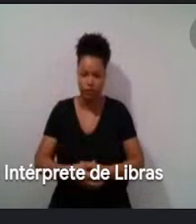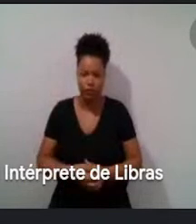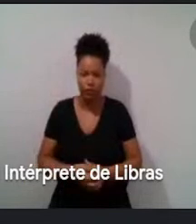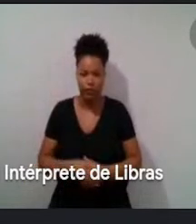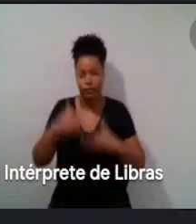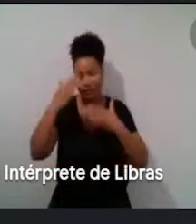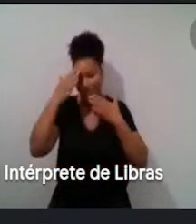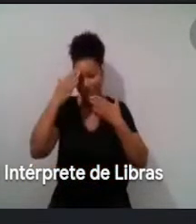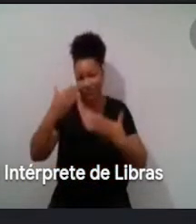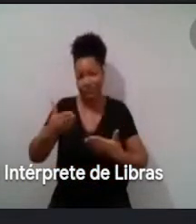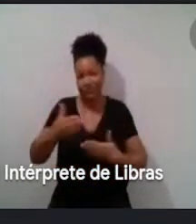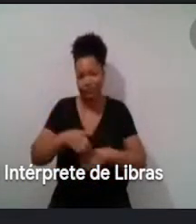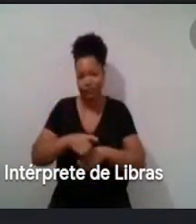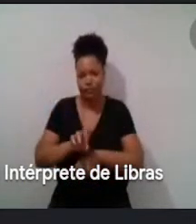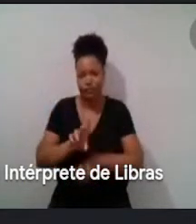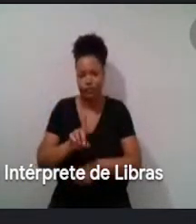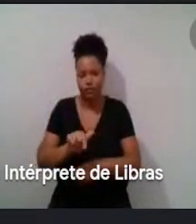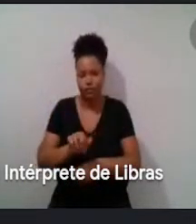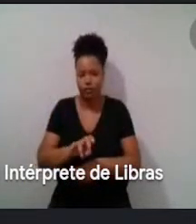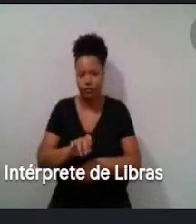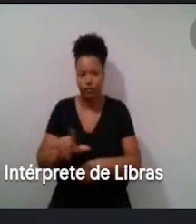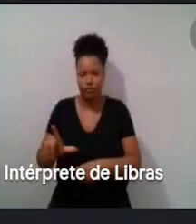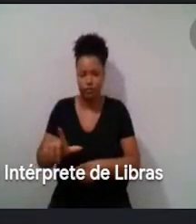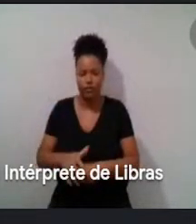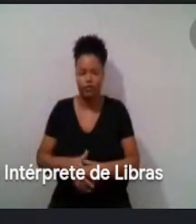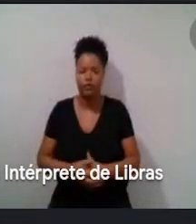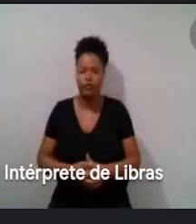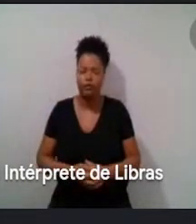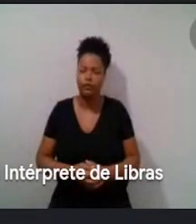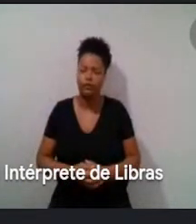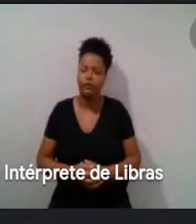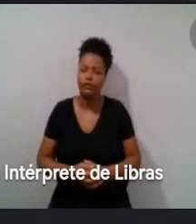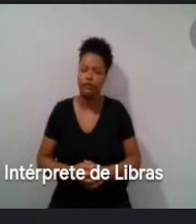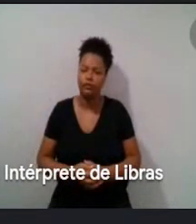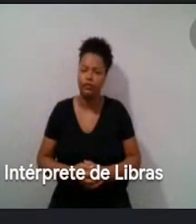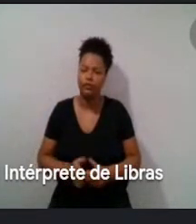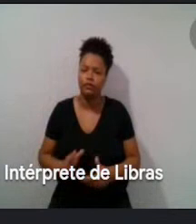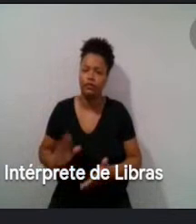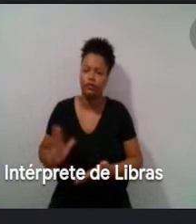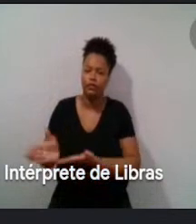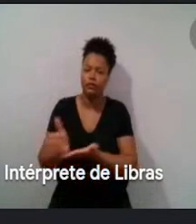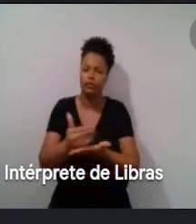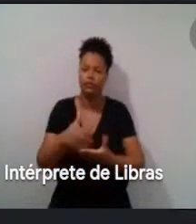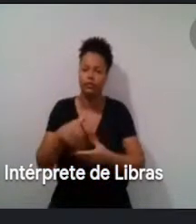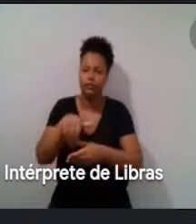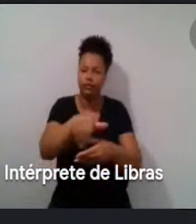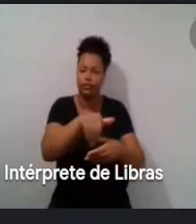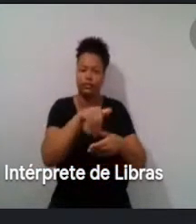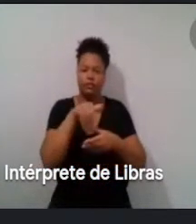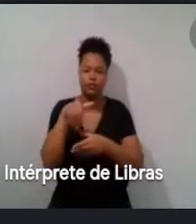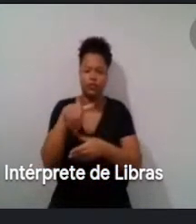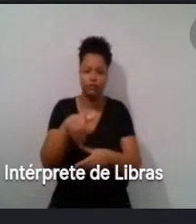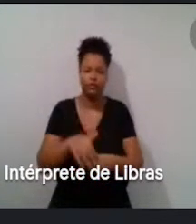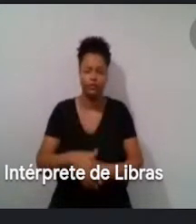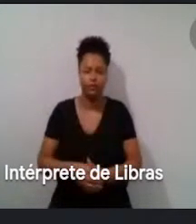Obrigado, doutor Gabriel Brum. Então, vou colher o voto também de